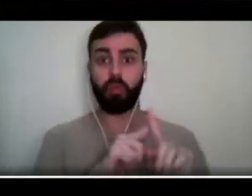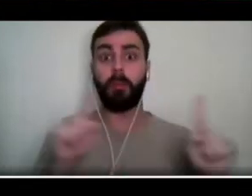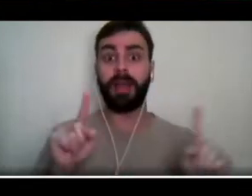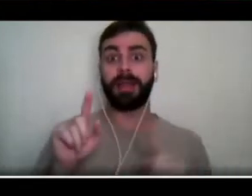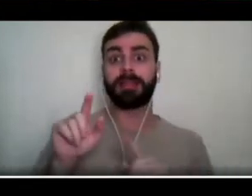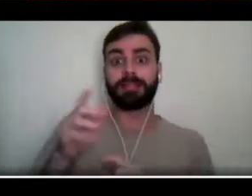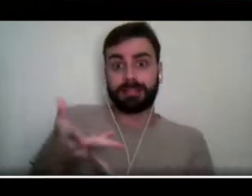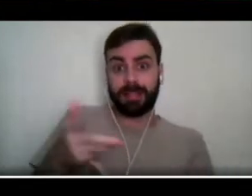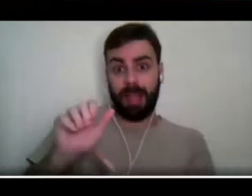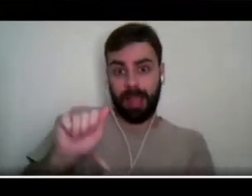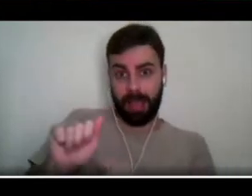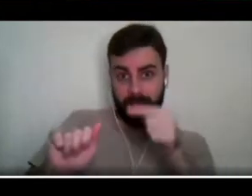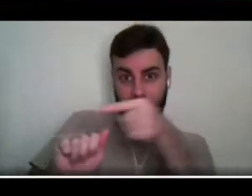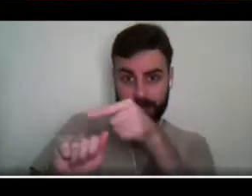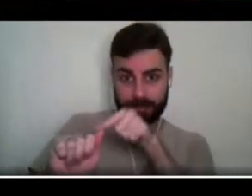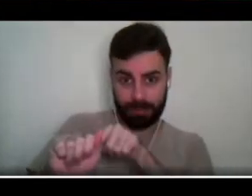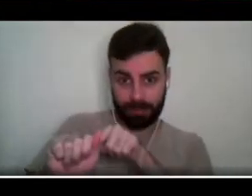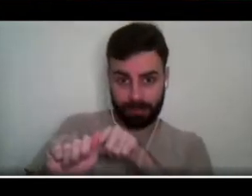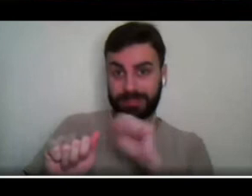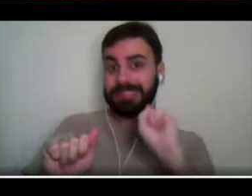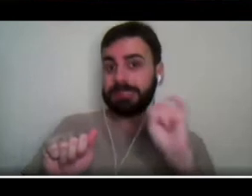aceleração, eventualmente,